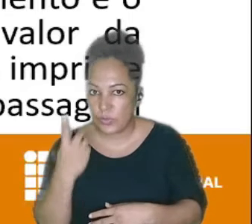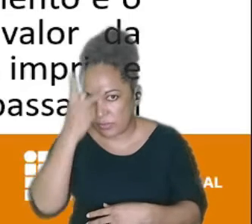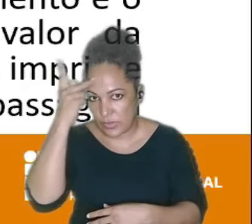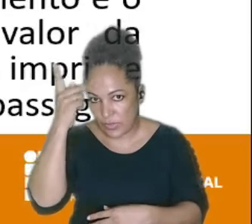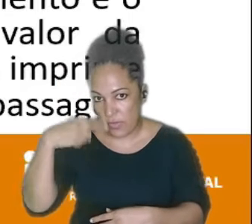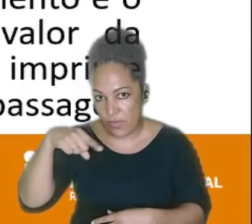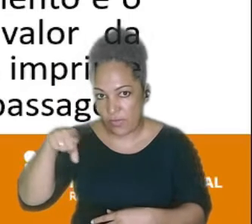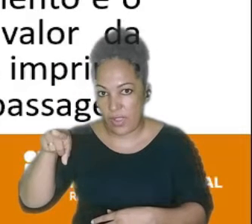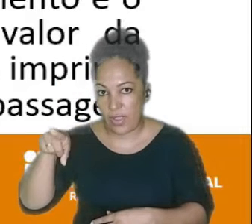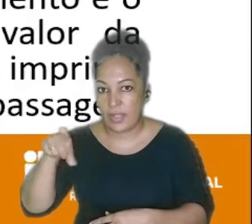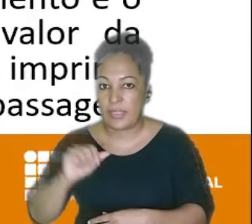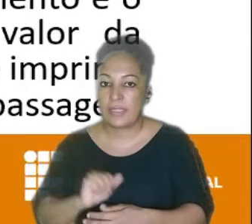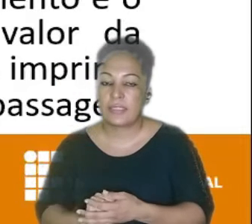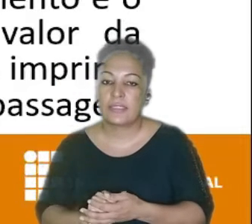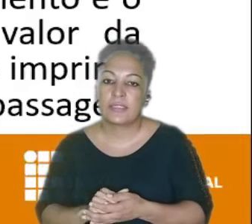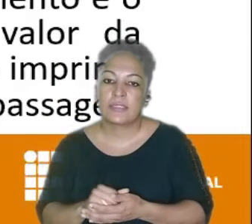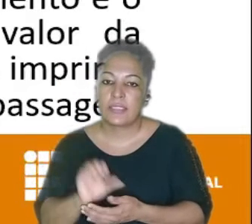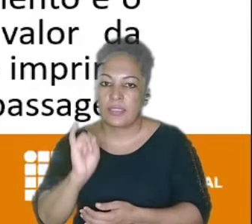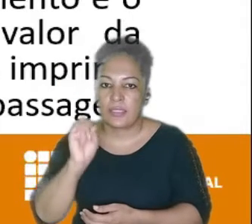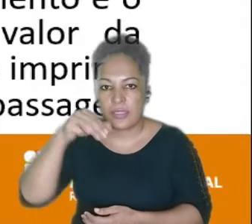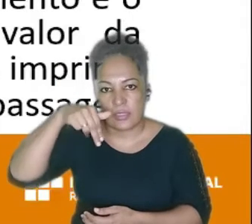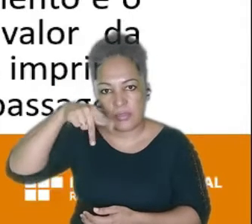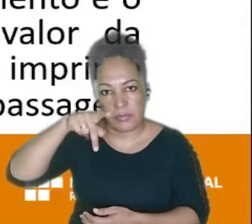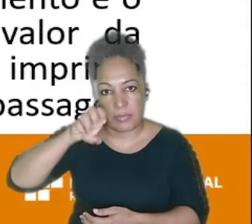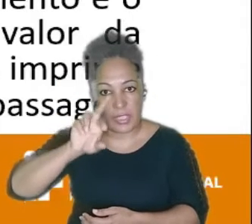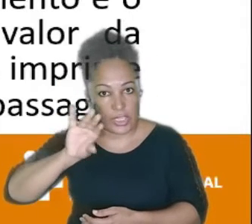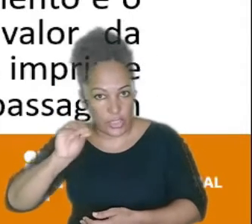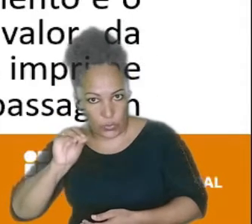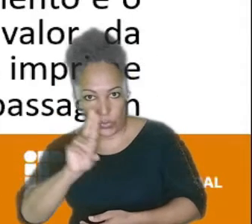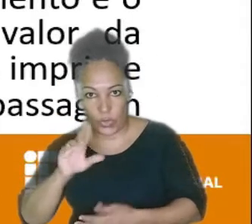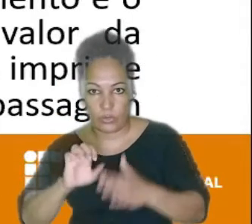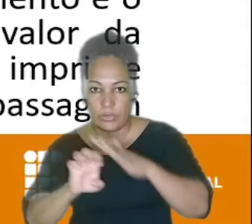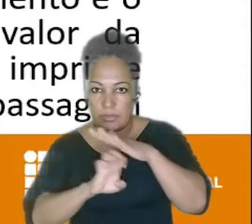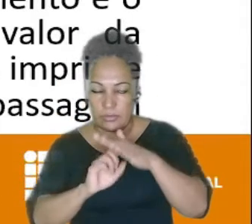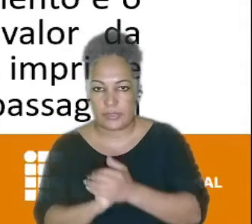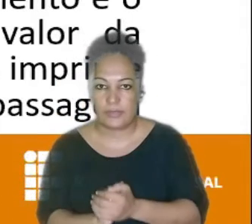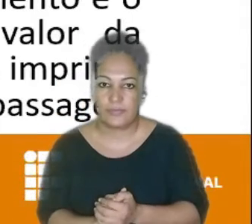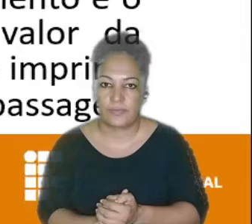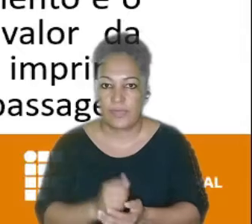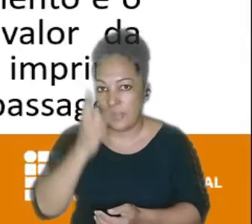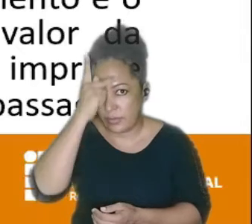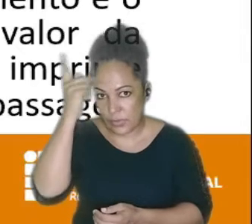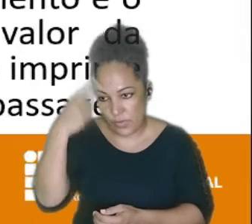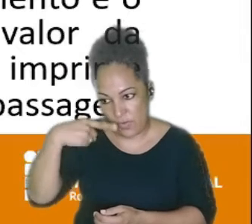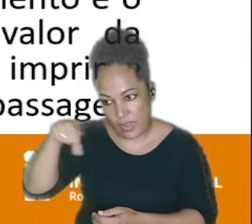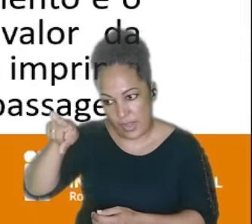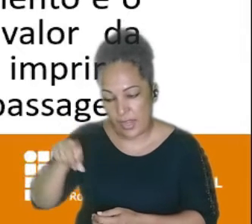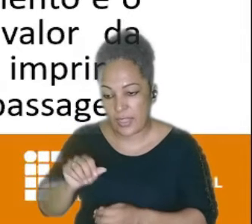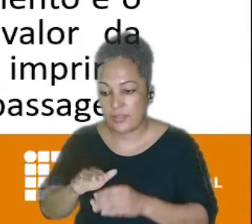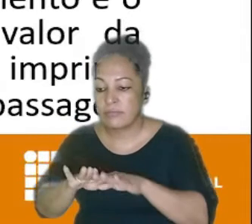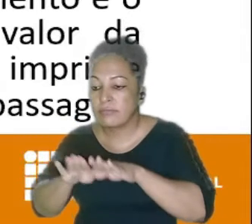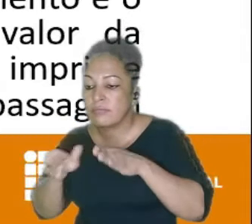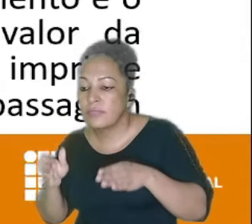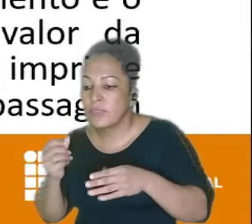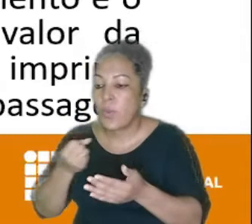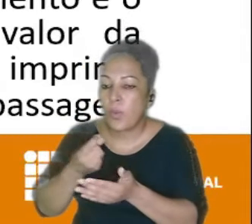um passageiro vai ao guichê da Império Tour. Então, essa empresa de transporte chama-se Império Tour. O passageiro vai ao